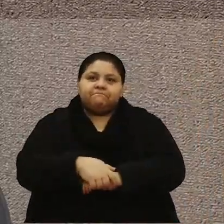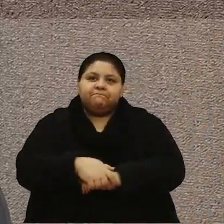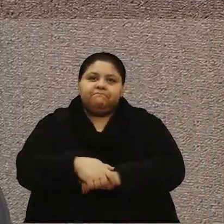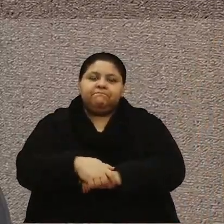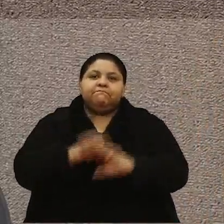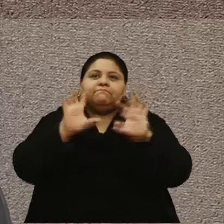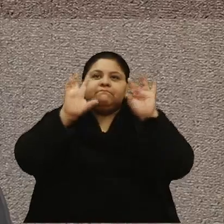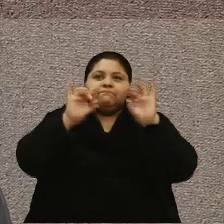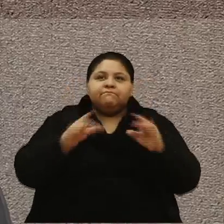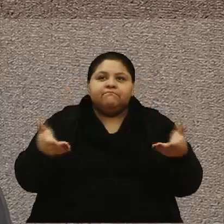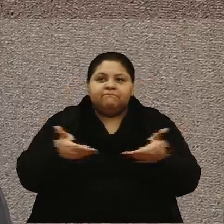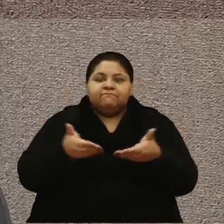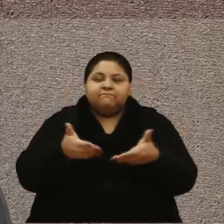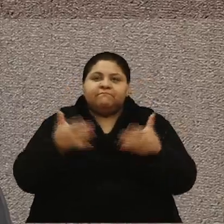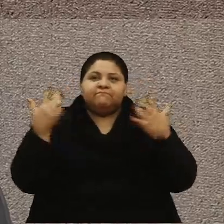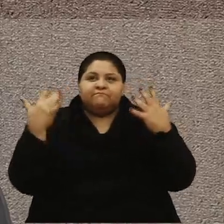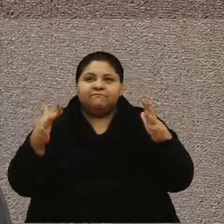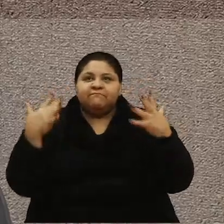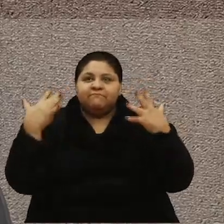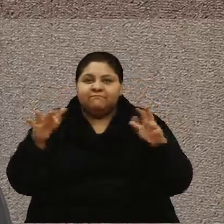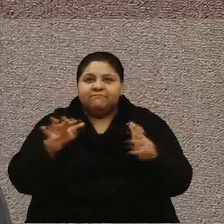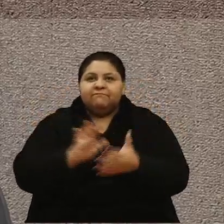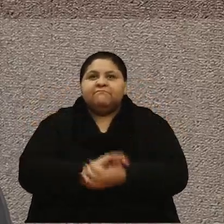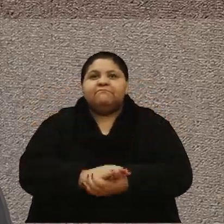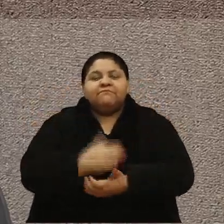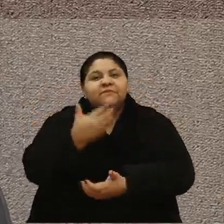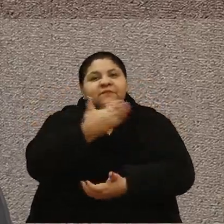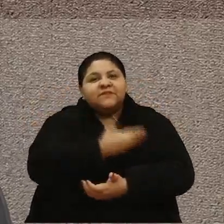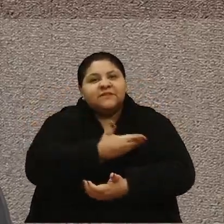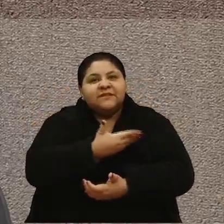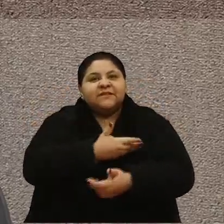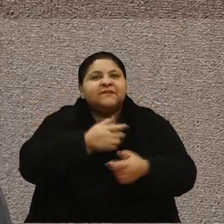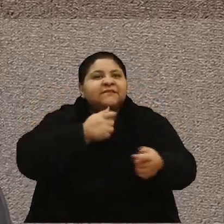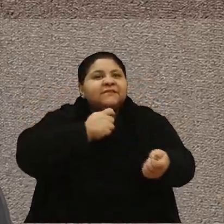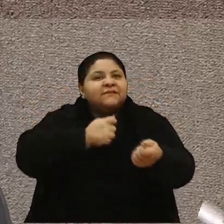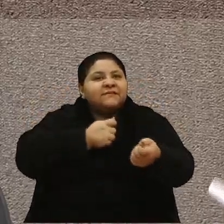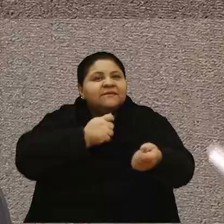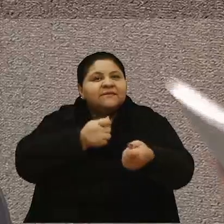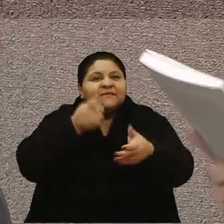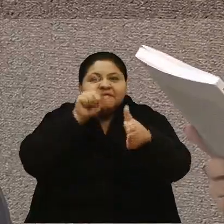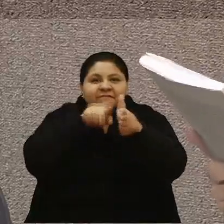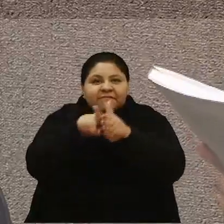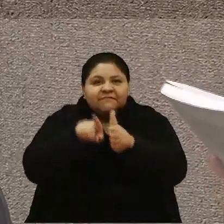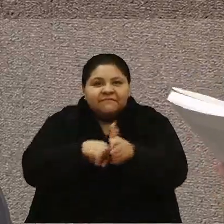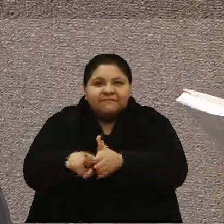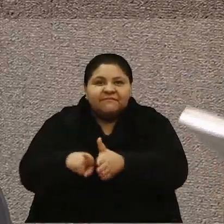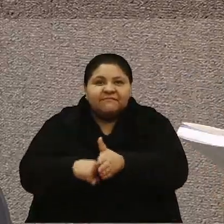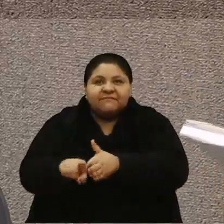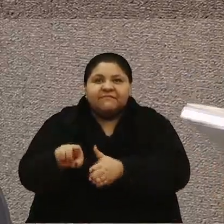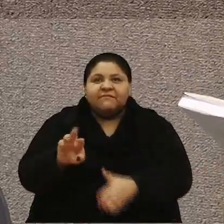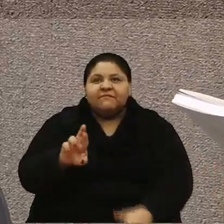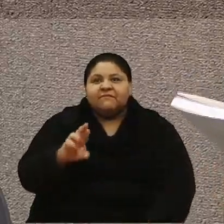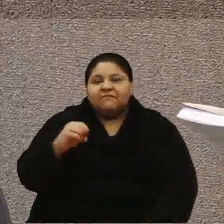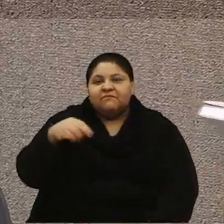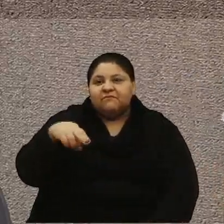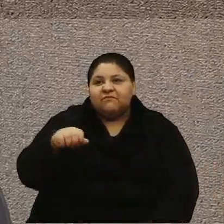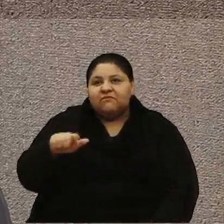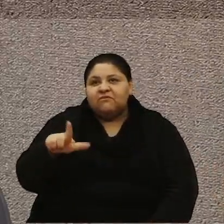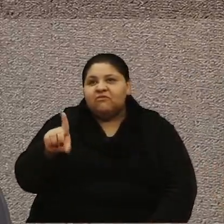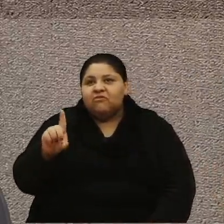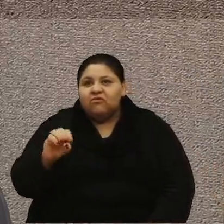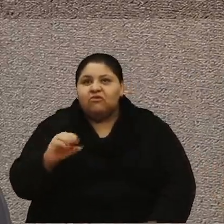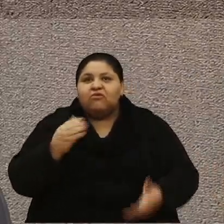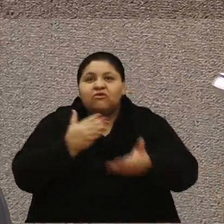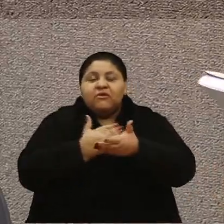especial, fazer agora um voto de congratulações a um amigo, jornalista, pesquisador, Ronaldo Velho Bueno, que